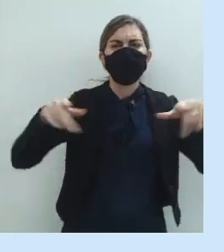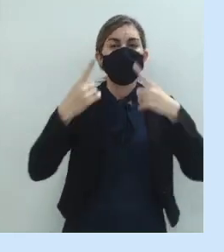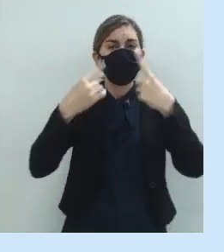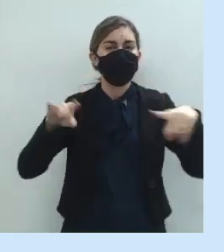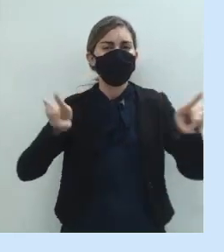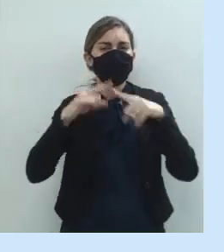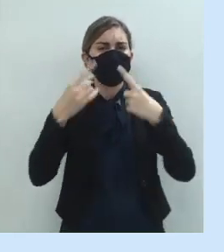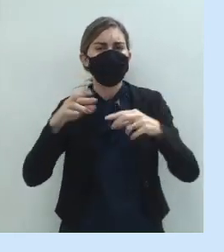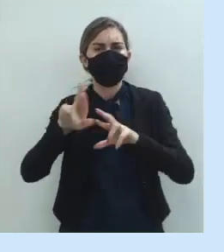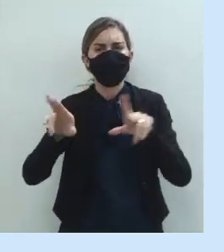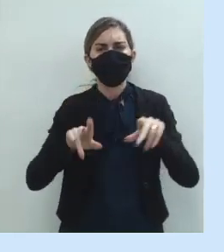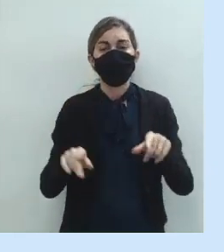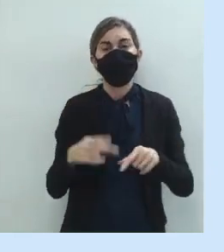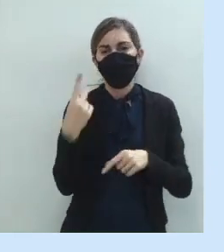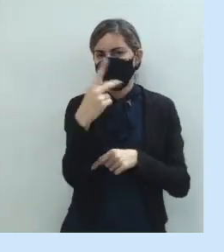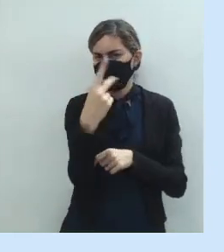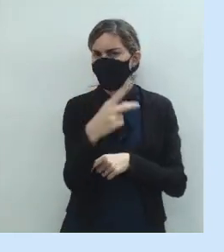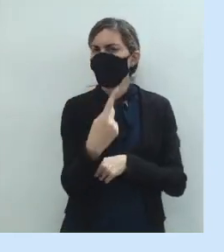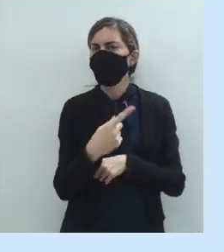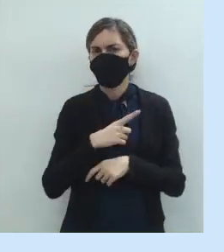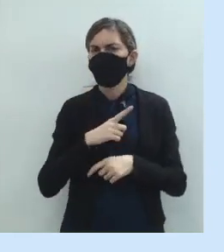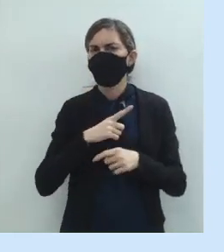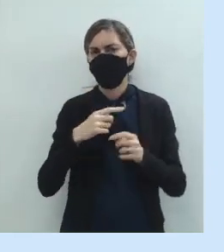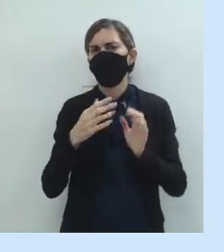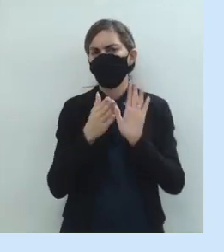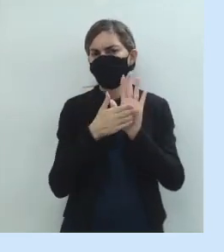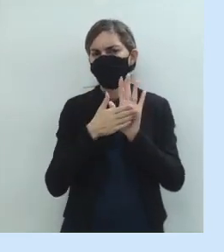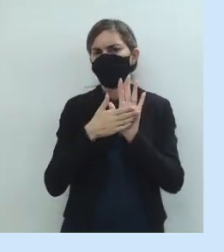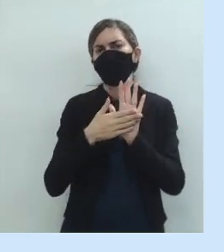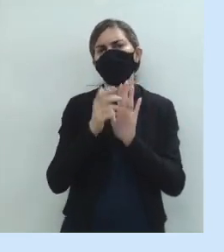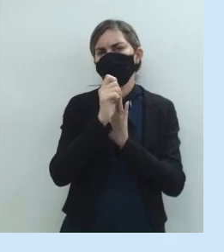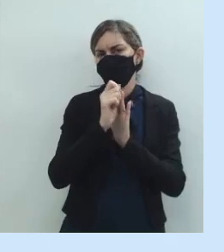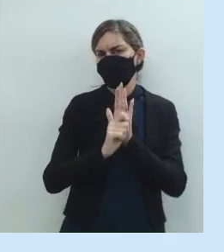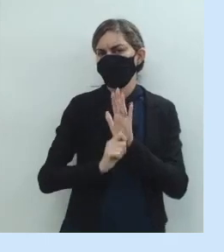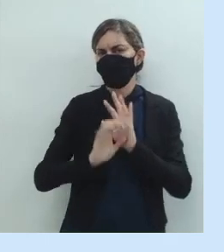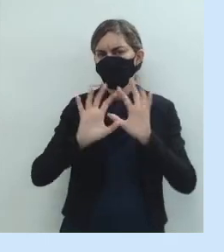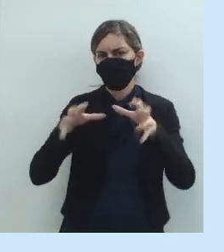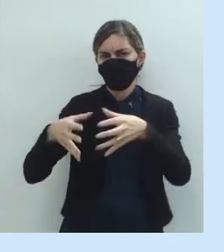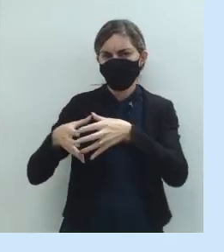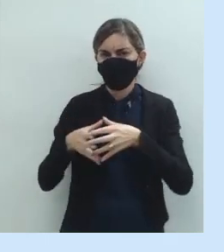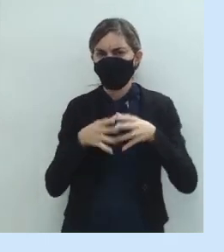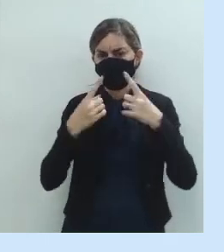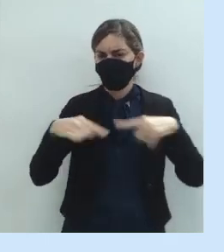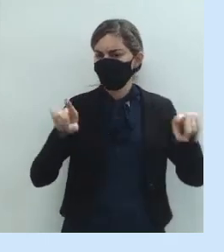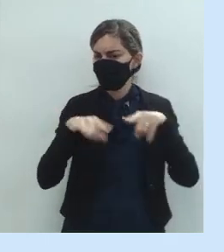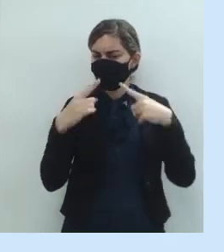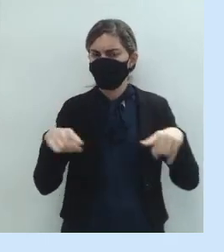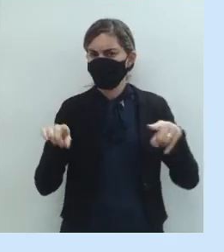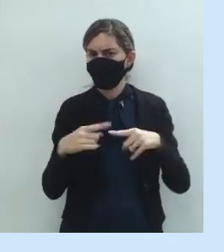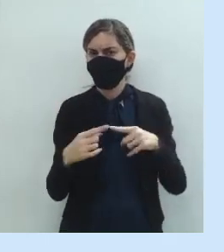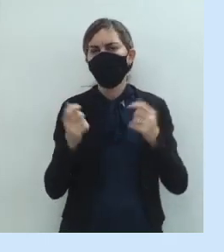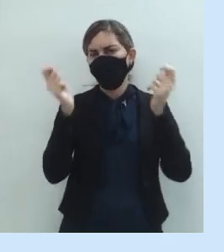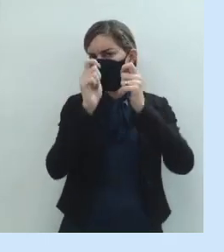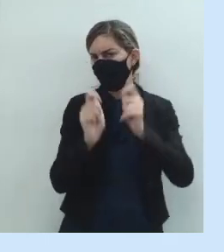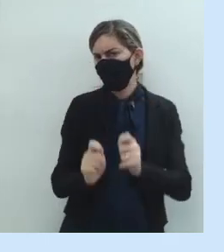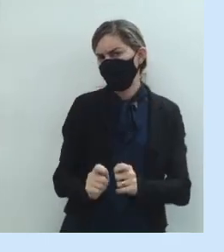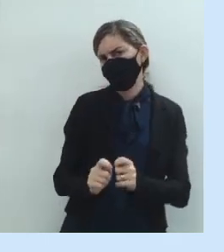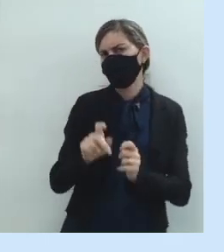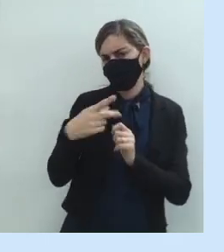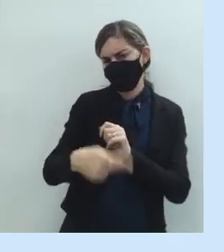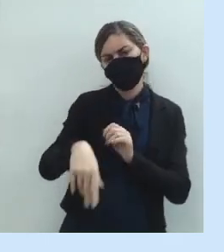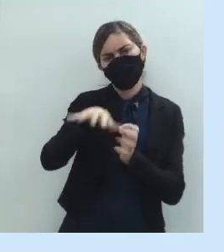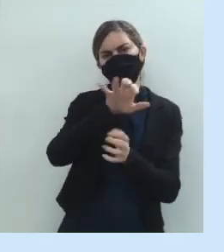música. Isso é uma das diretrizes assim dos nossos coletivos de música. Bom, a arte no nosso